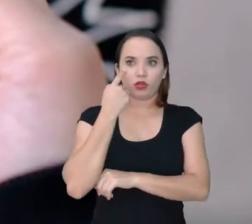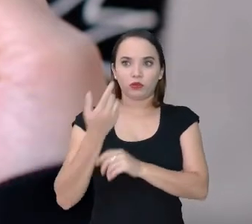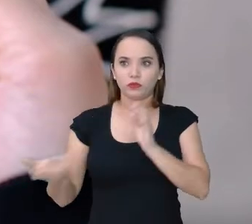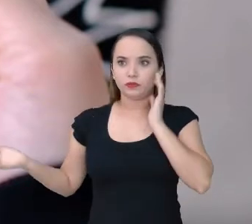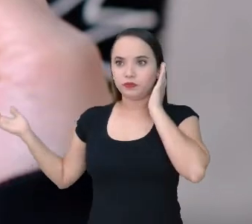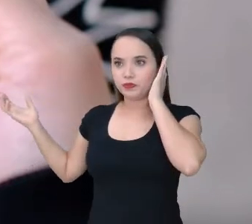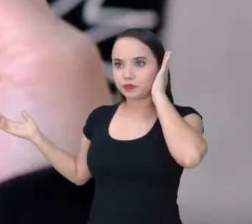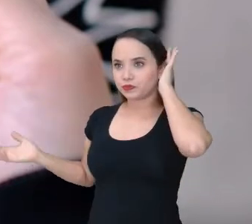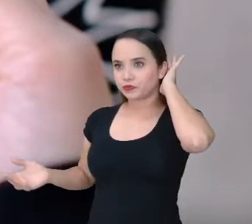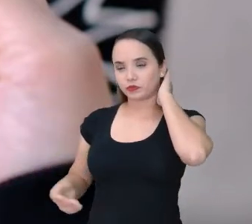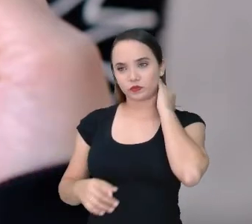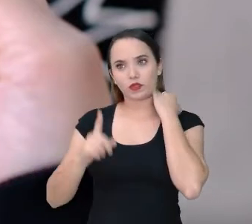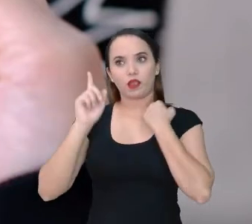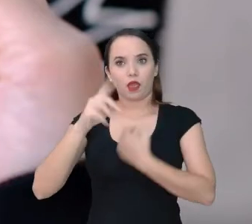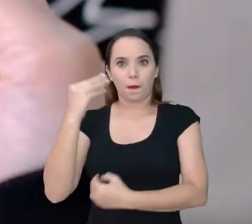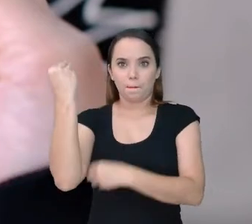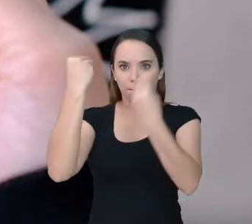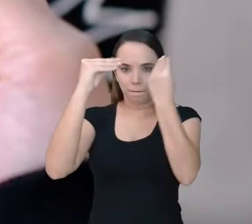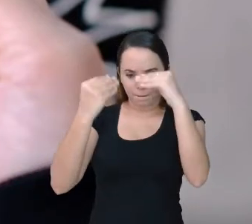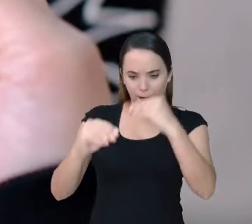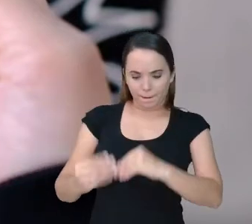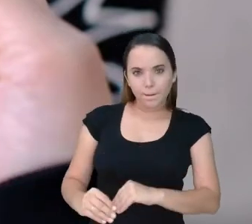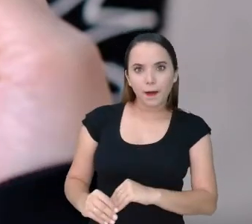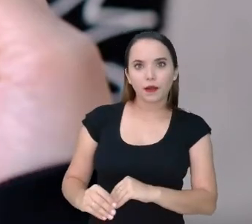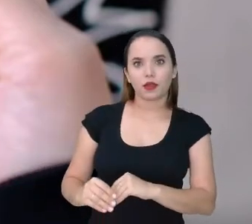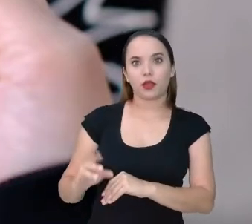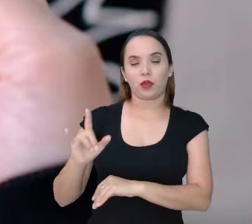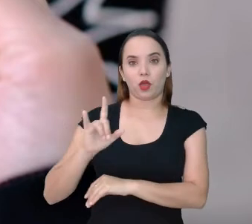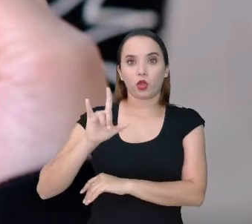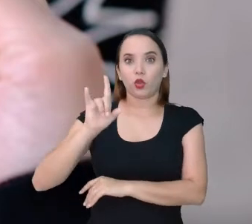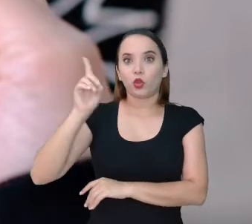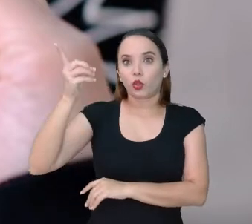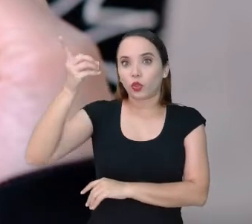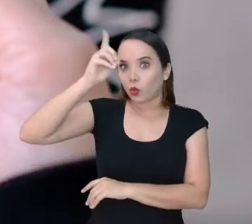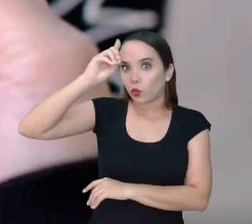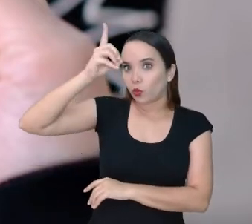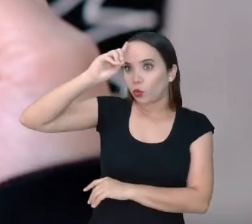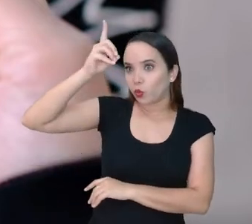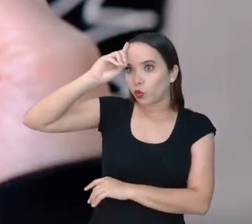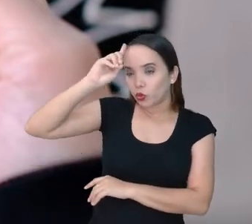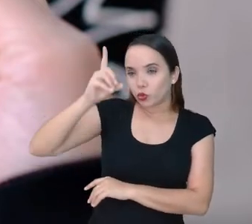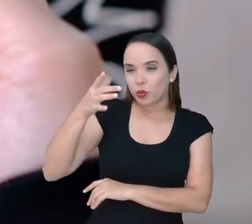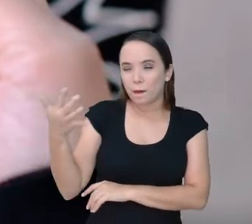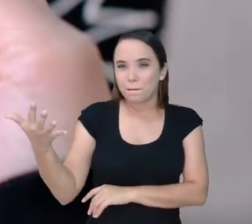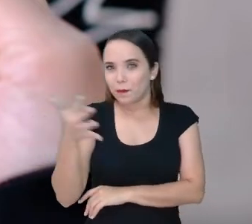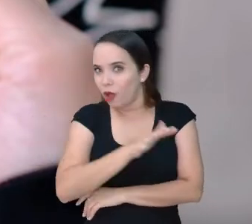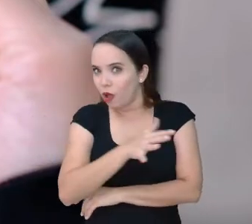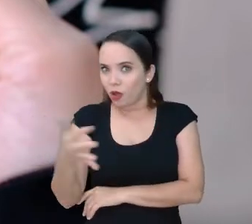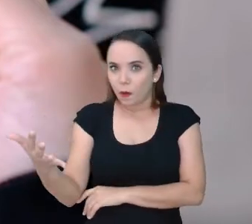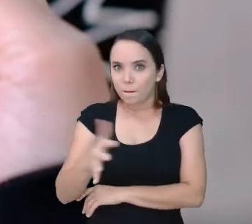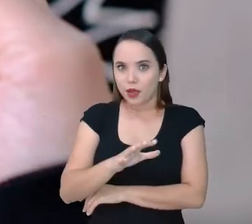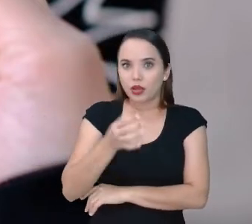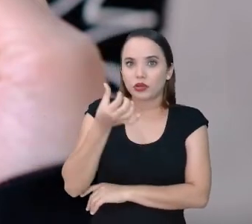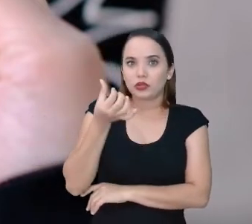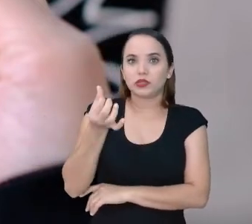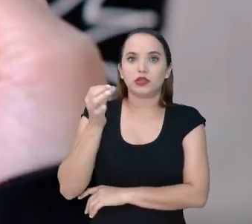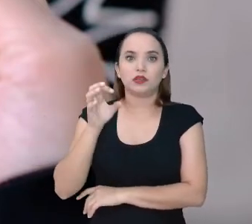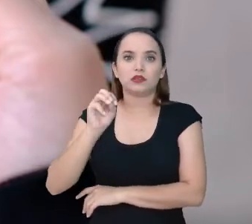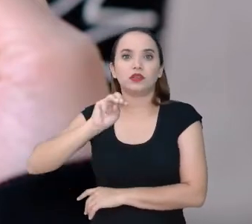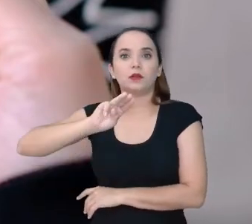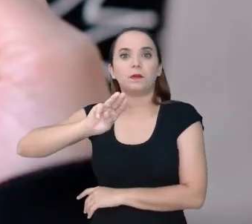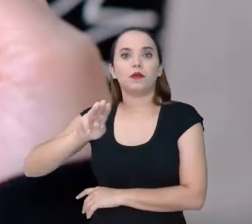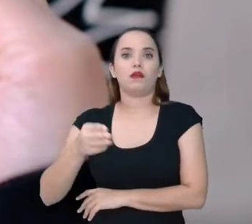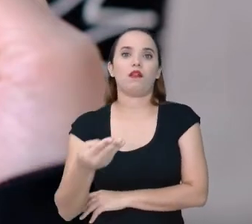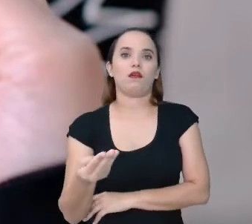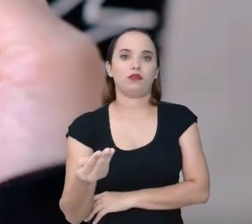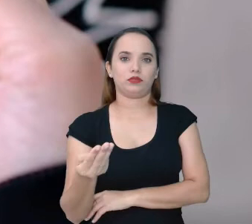Então, são postadas, tá, por dia, aproximadamente, 60 milhões de fotos.